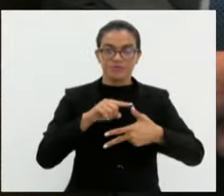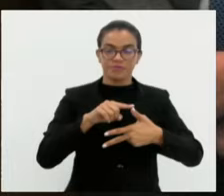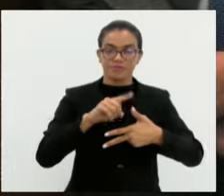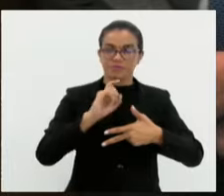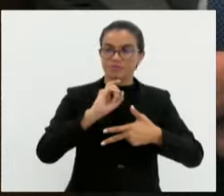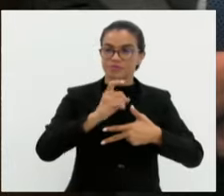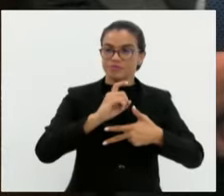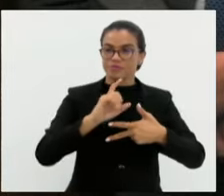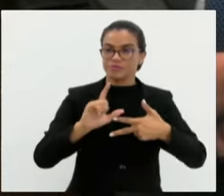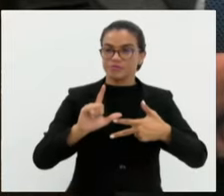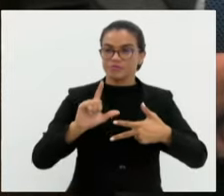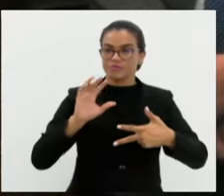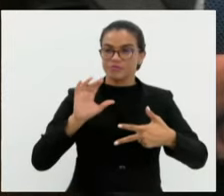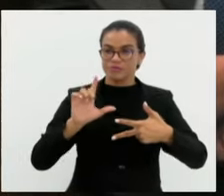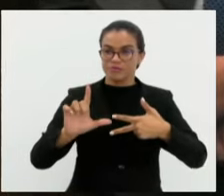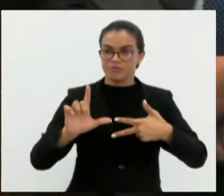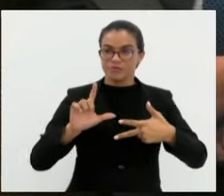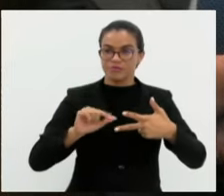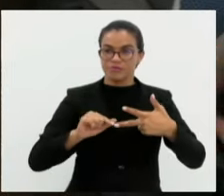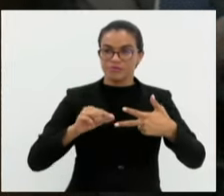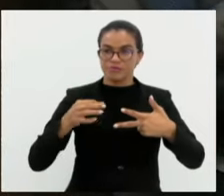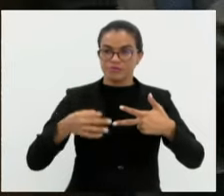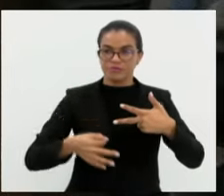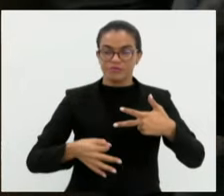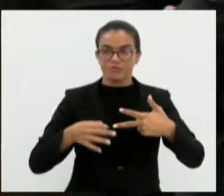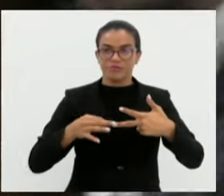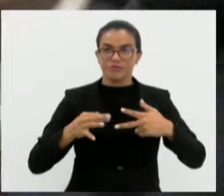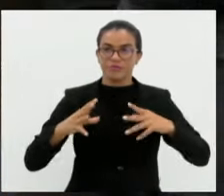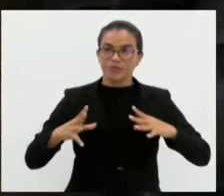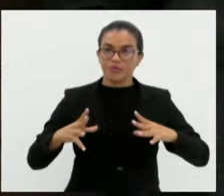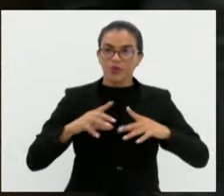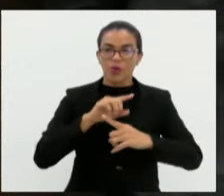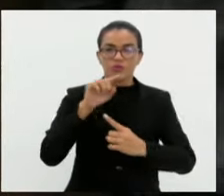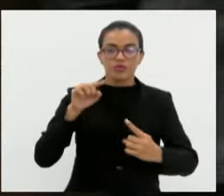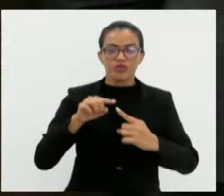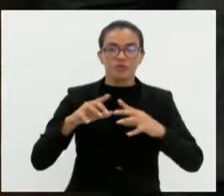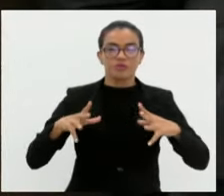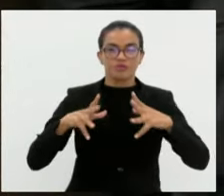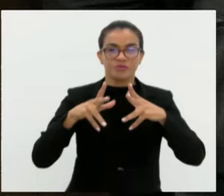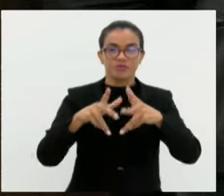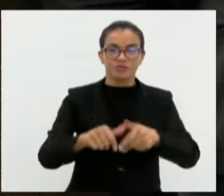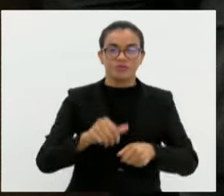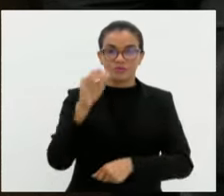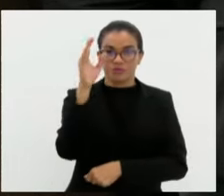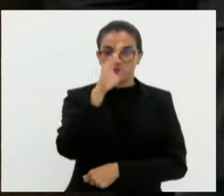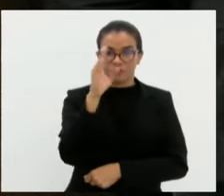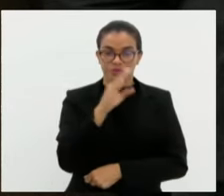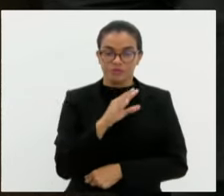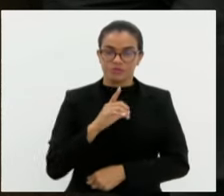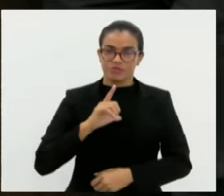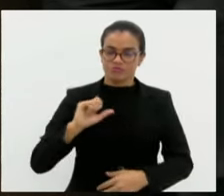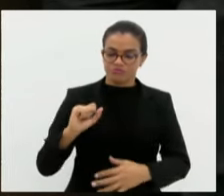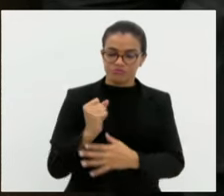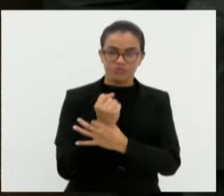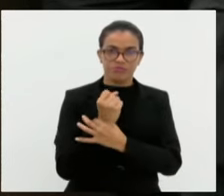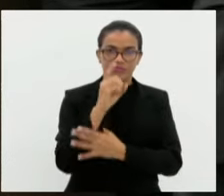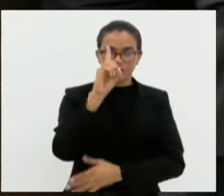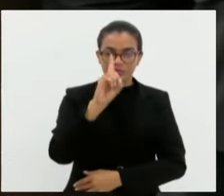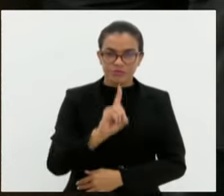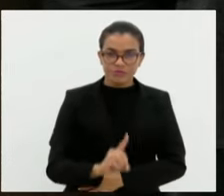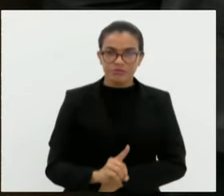República, para que todos os brasileiros tenham a garantia da defesa dos